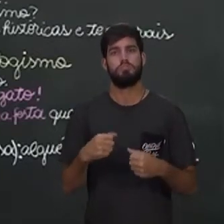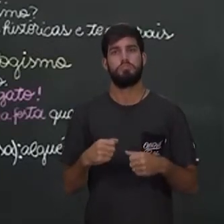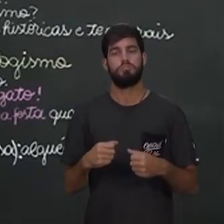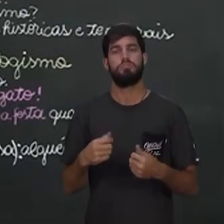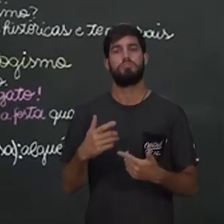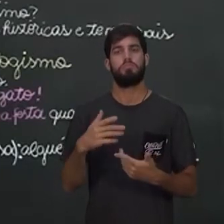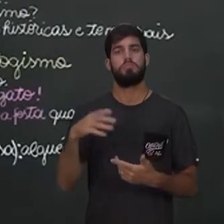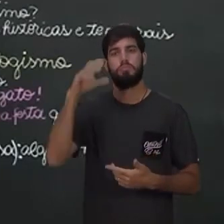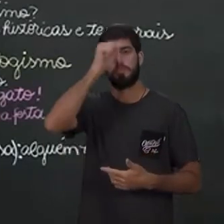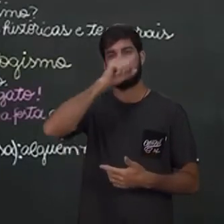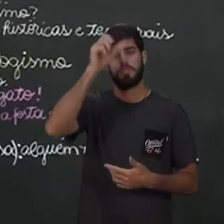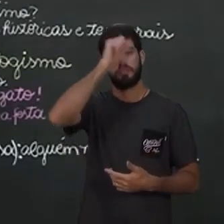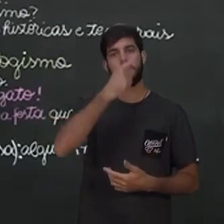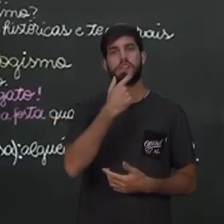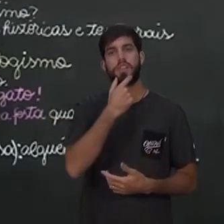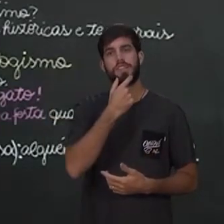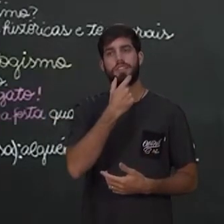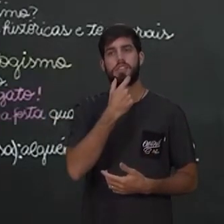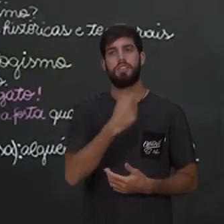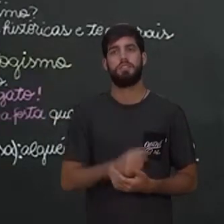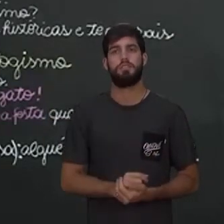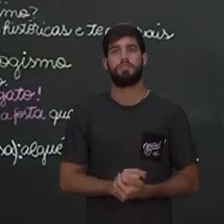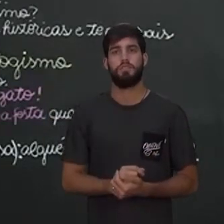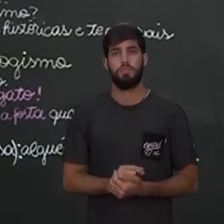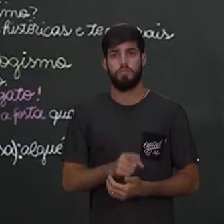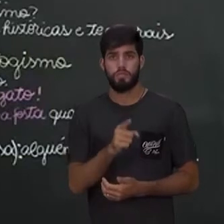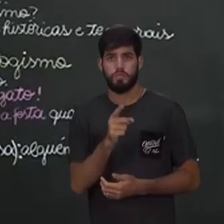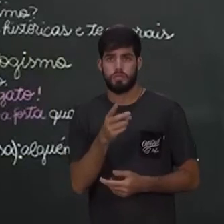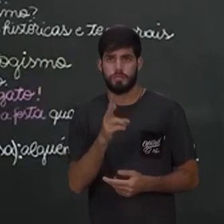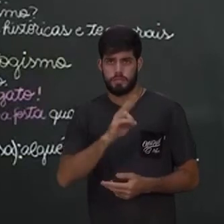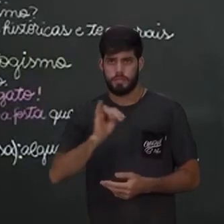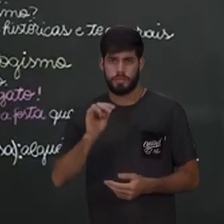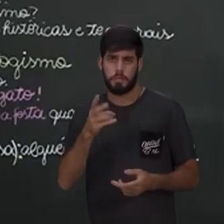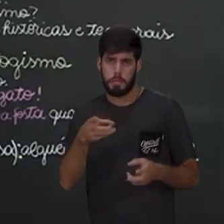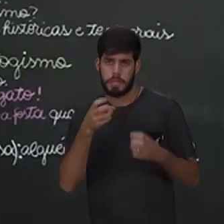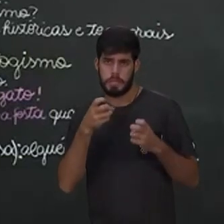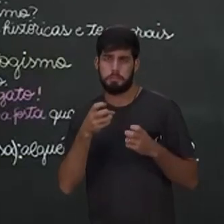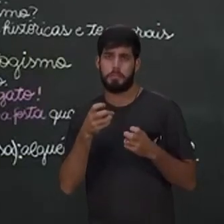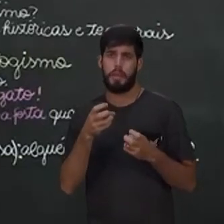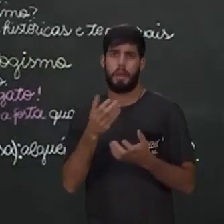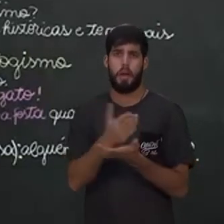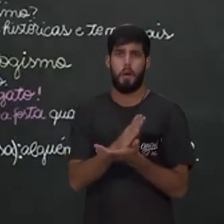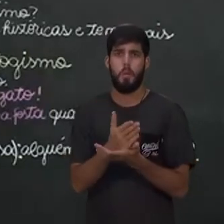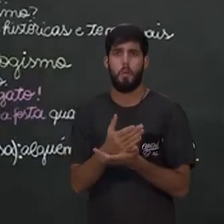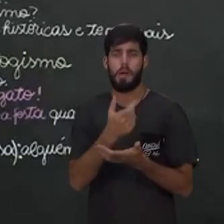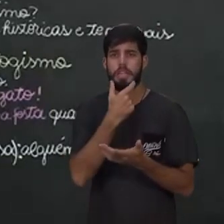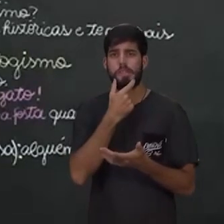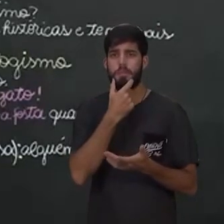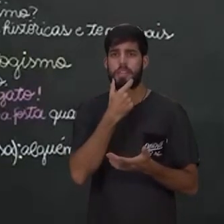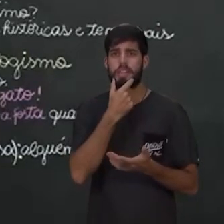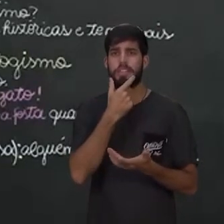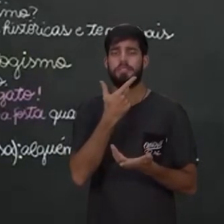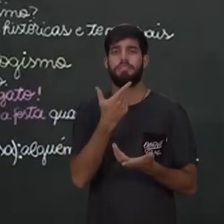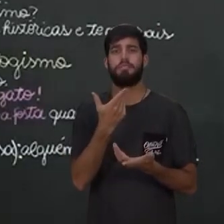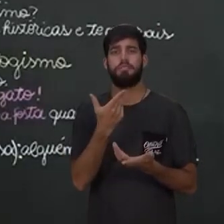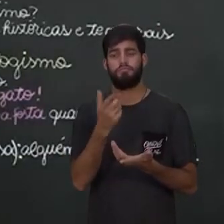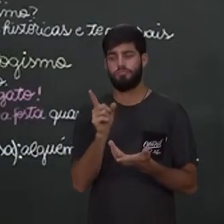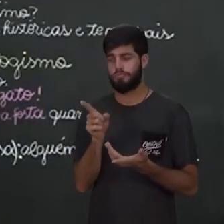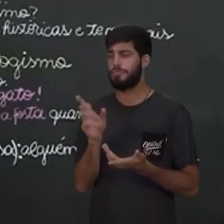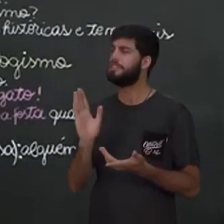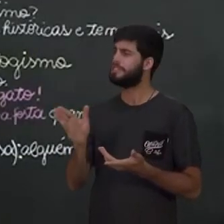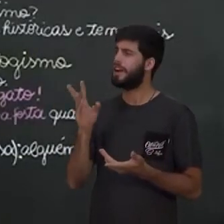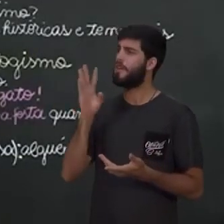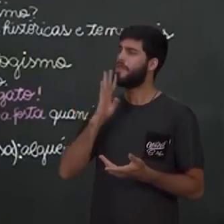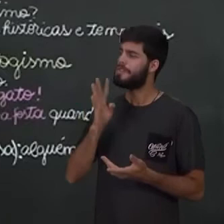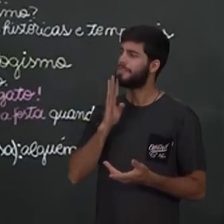inglês. Então, até quando você for aprender a língua inglesa, você vai perceber que algumas palavras você já sabe, elas já fazem parte da nossa vida por conta disso, por conta